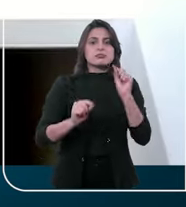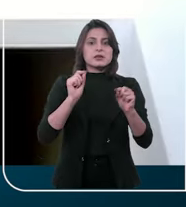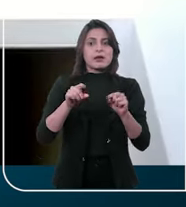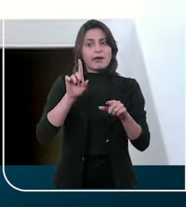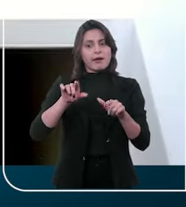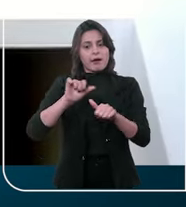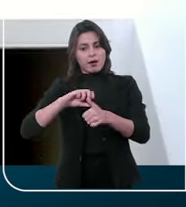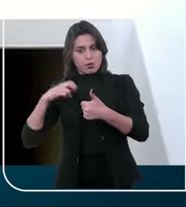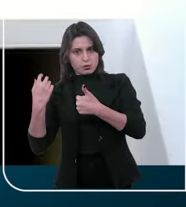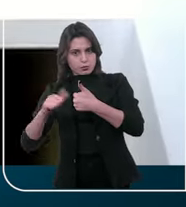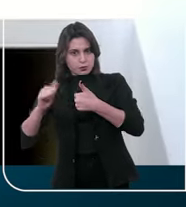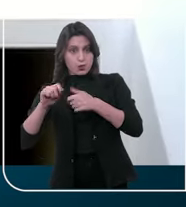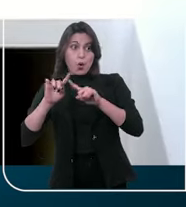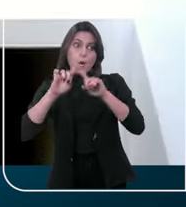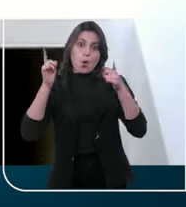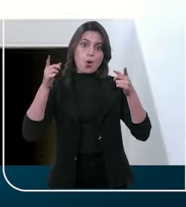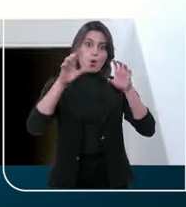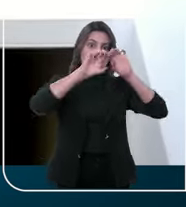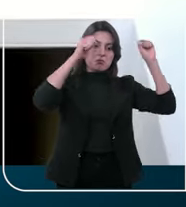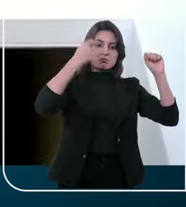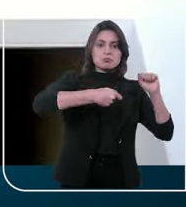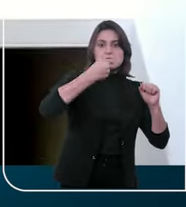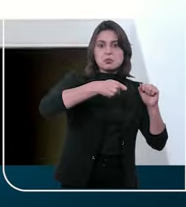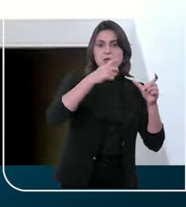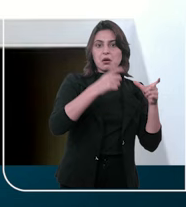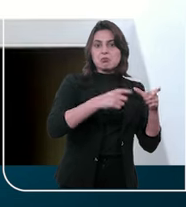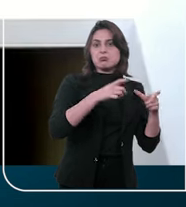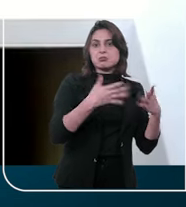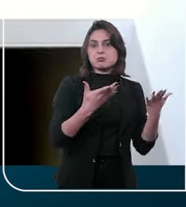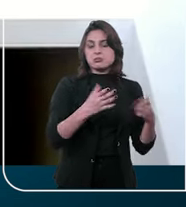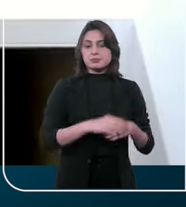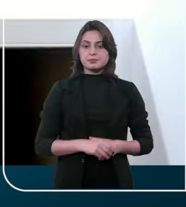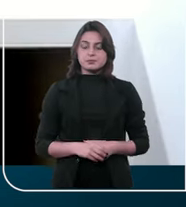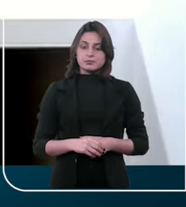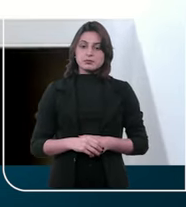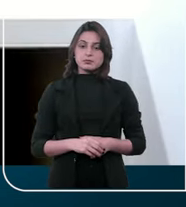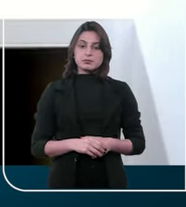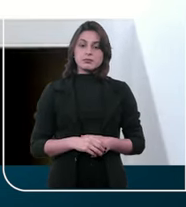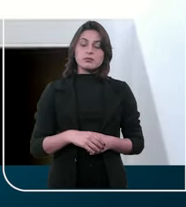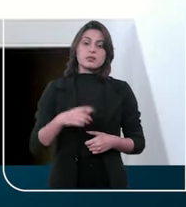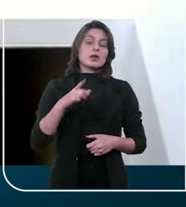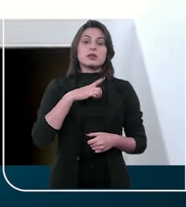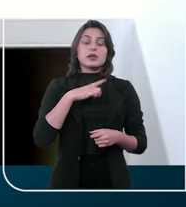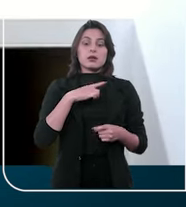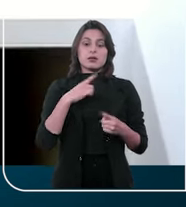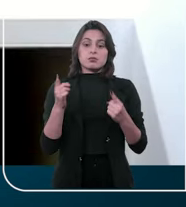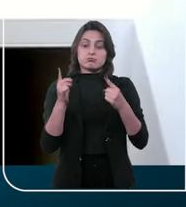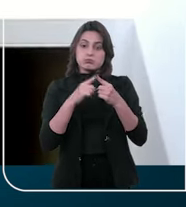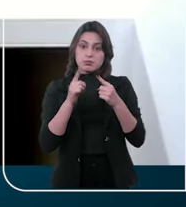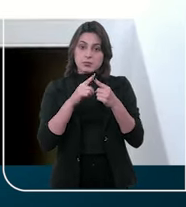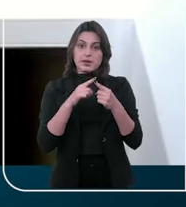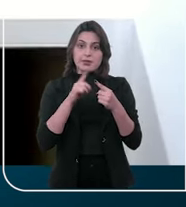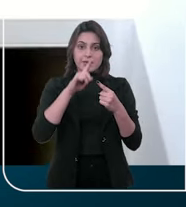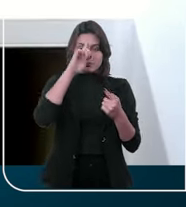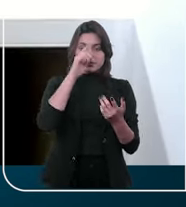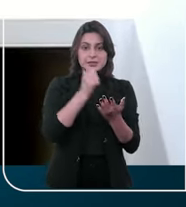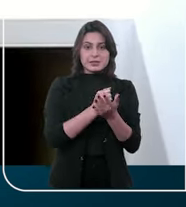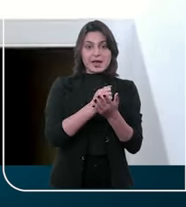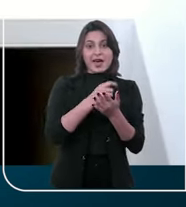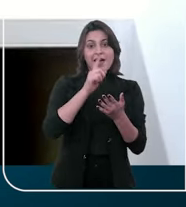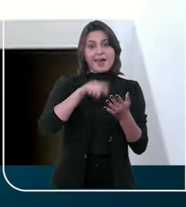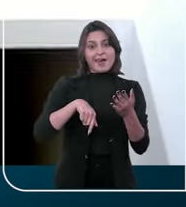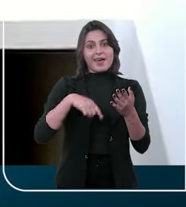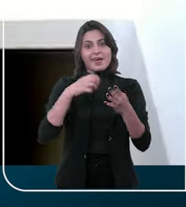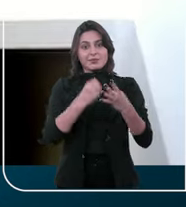existem dois momentos que esse elemento culpa podem ser apreciados. O primeiro é o final de uma decisão ali no sumário da culpa, quando nem se encaminhou ainda o processo